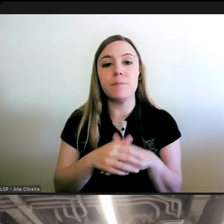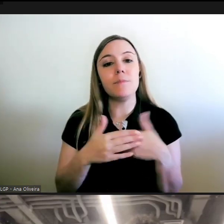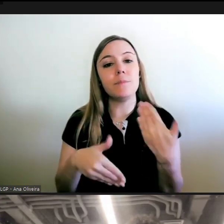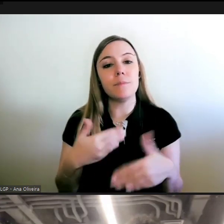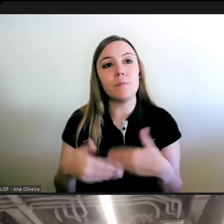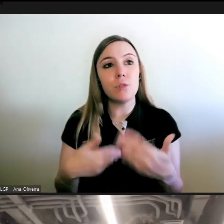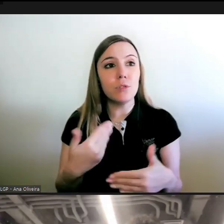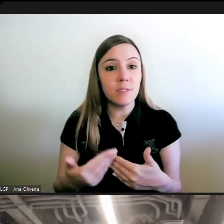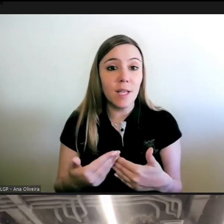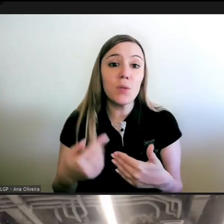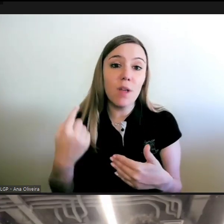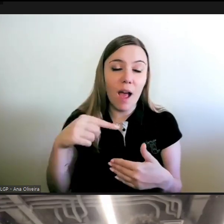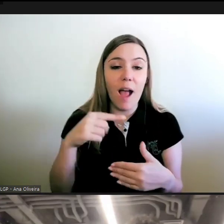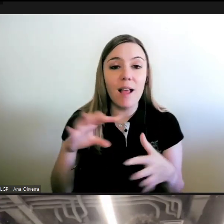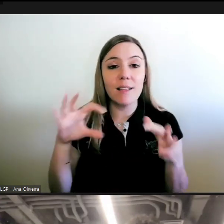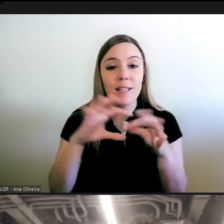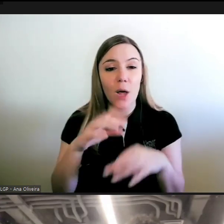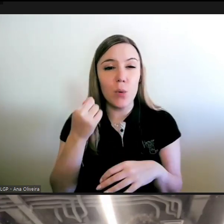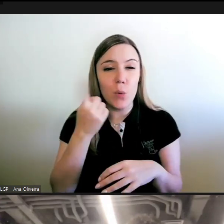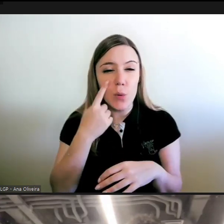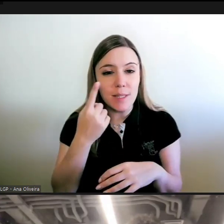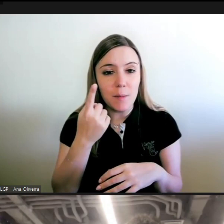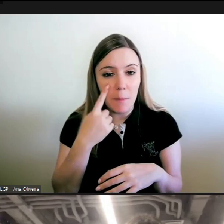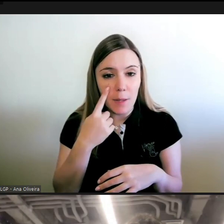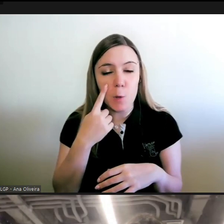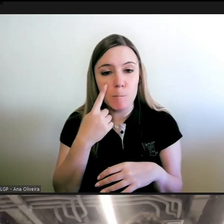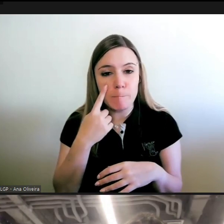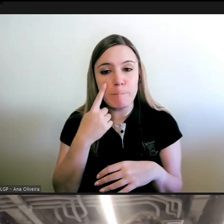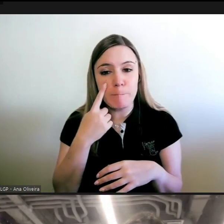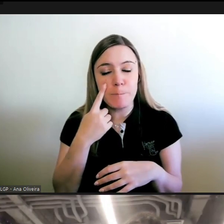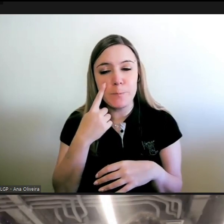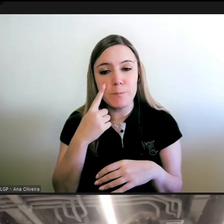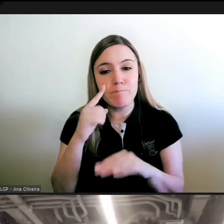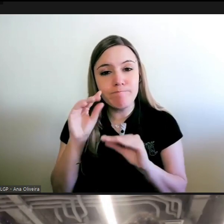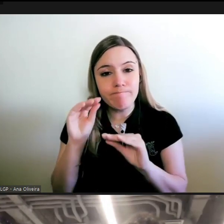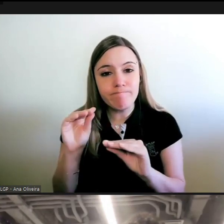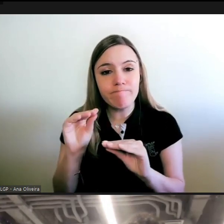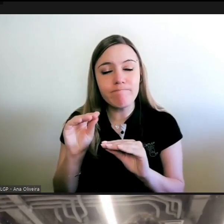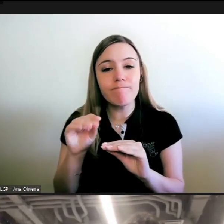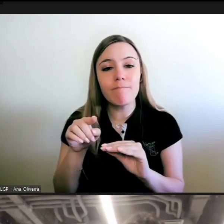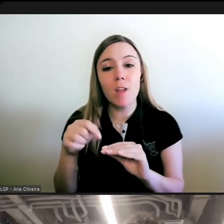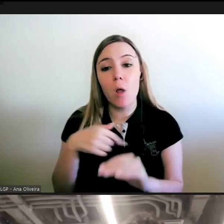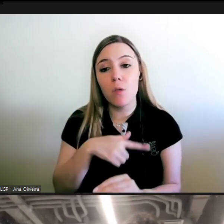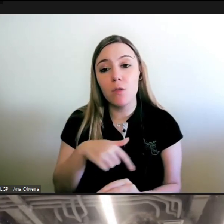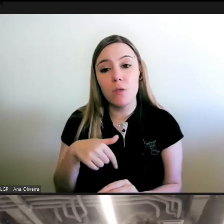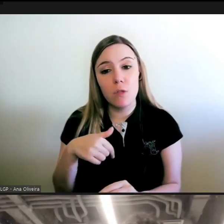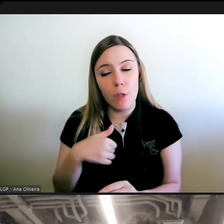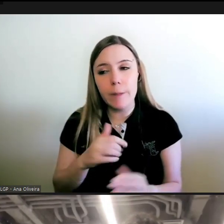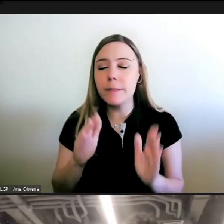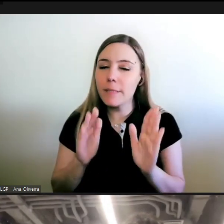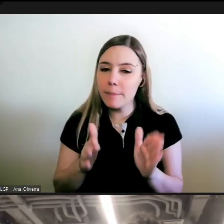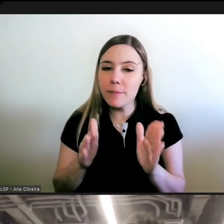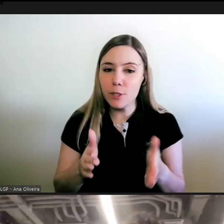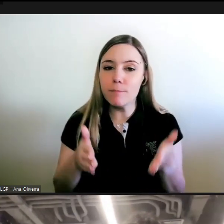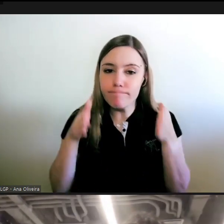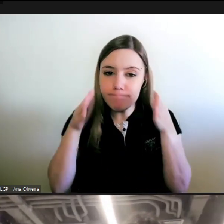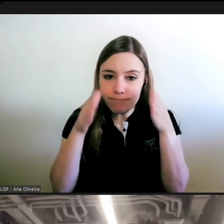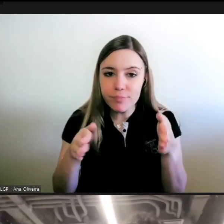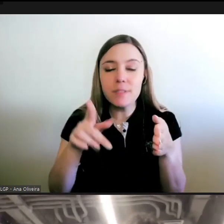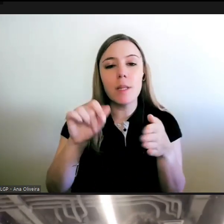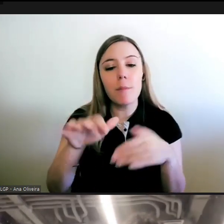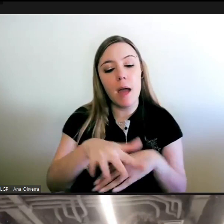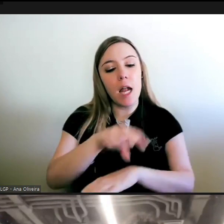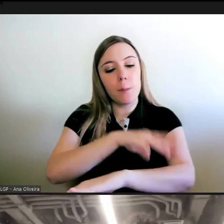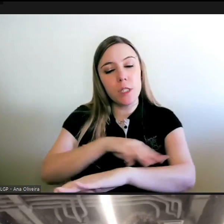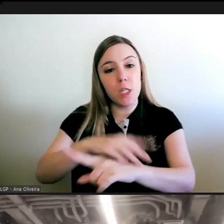de literacia em que nós temos objetivamente que investir, até ao nível da administração